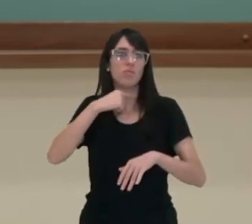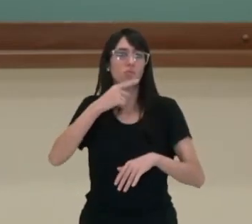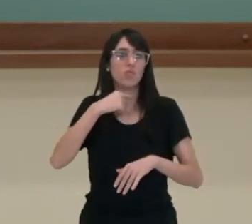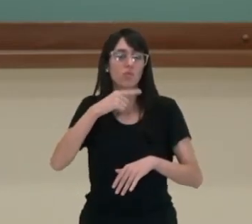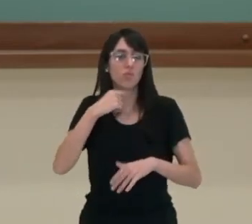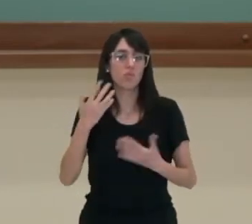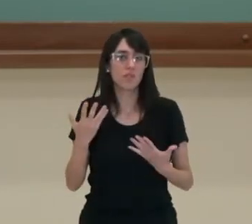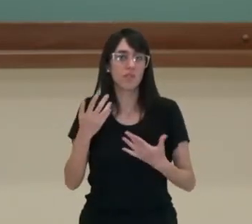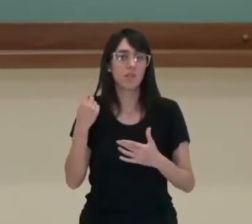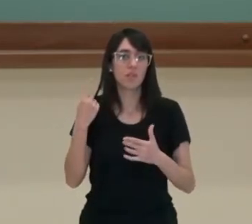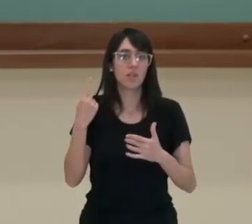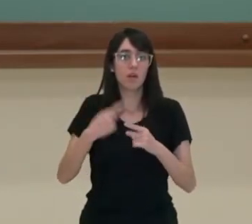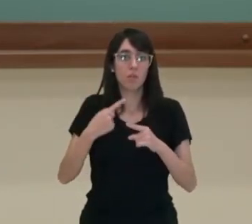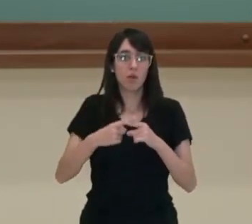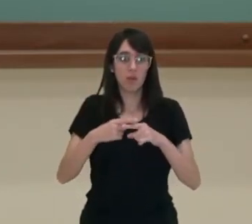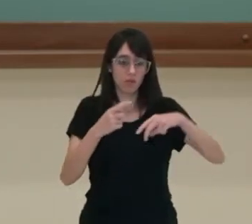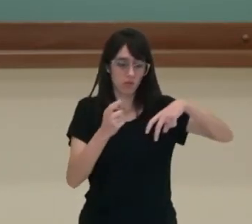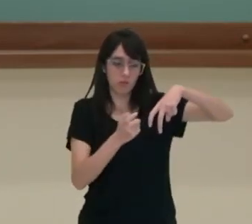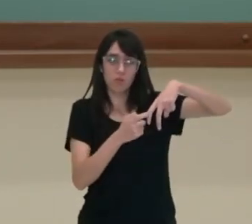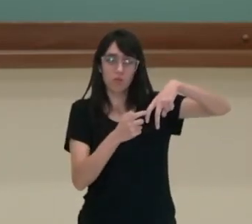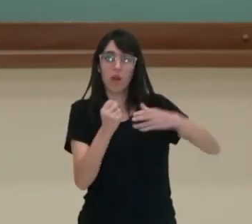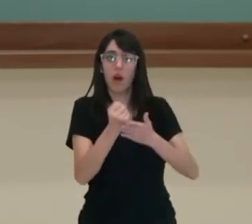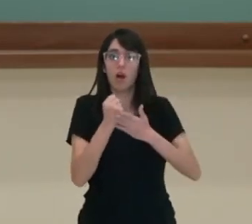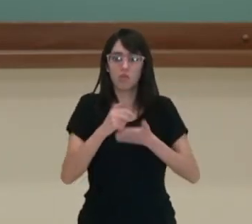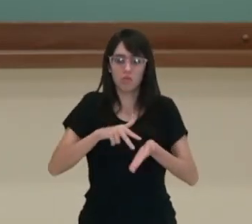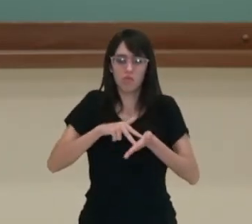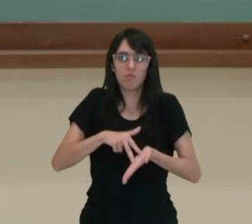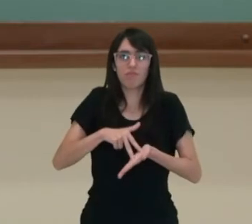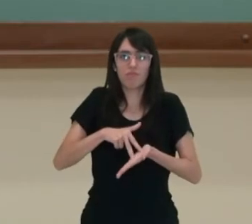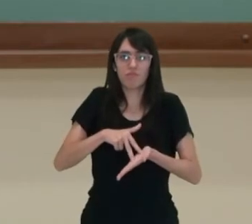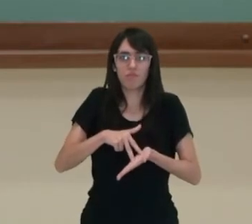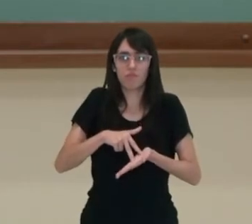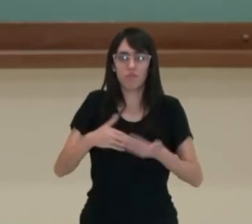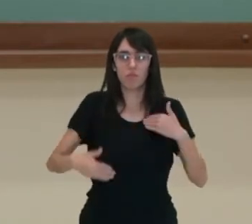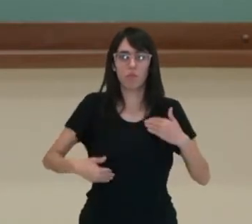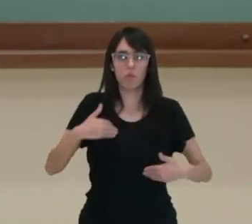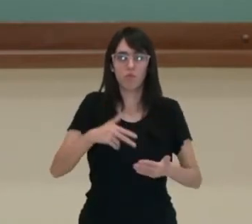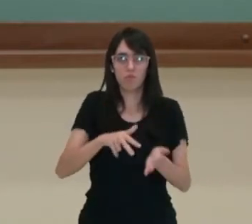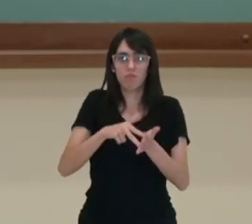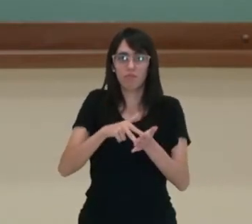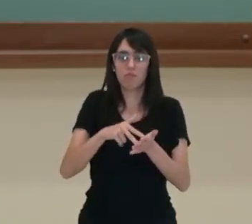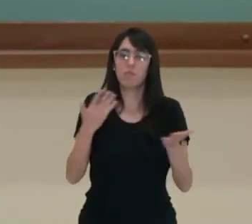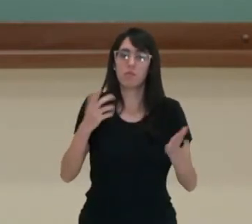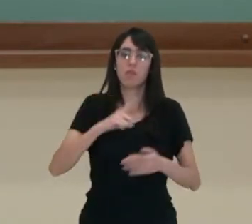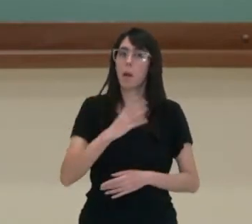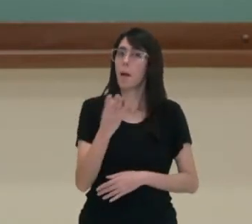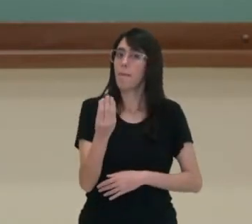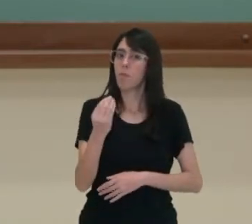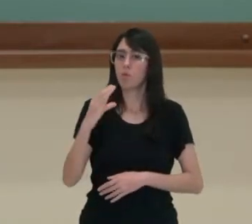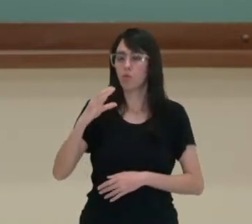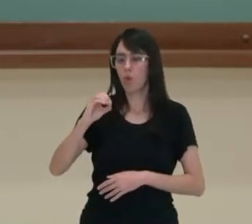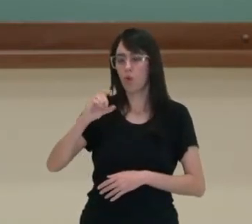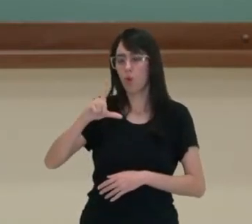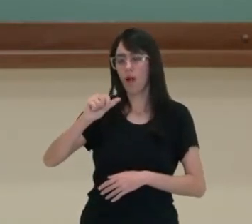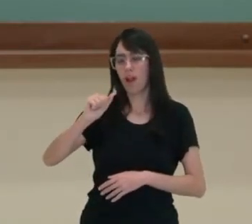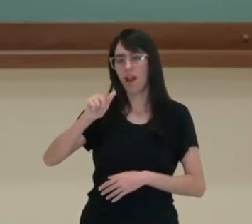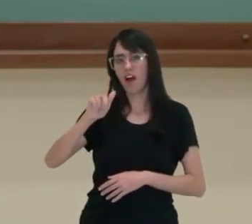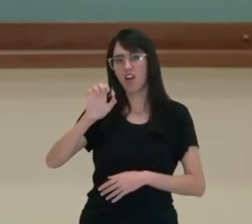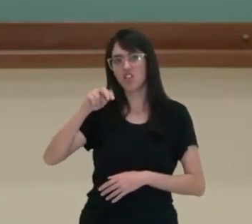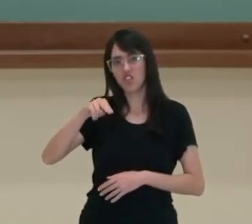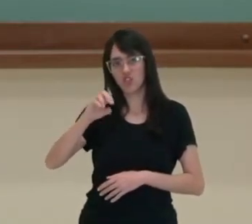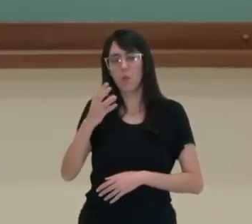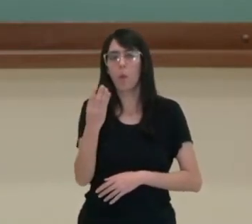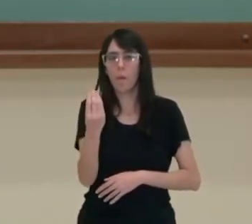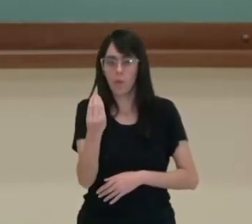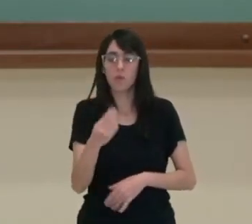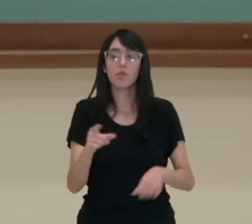ele acaba suportando o impacto do corpo. Então, ele é um tecido que tem muito colágeno, né, um tecido mais resistente. E